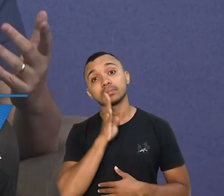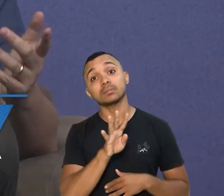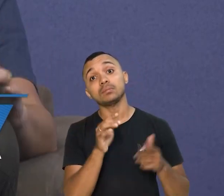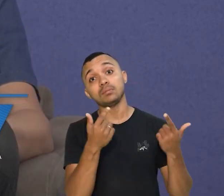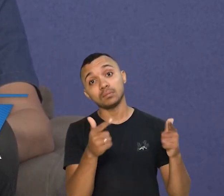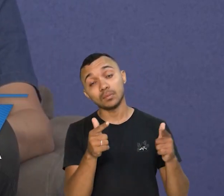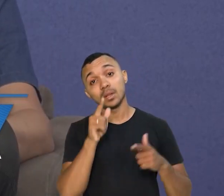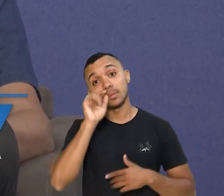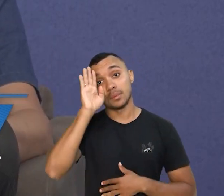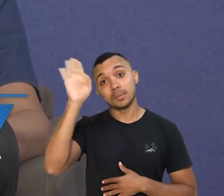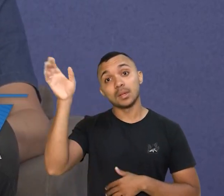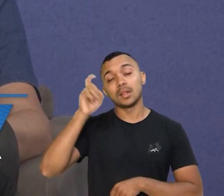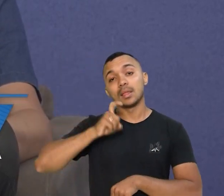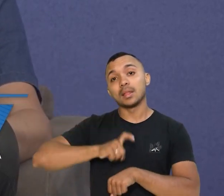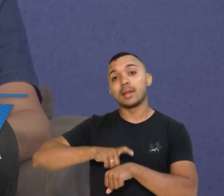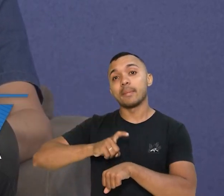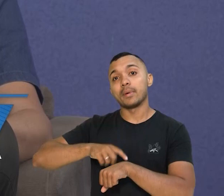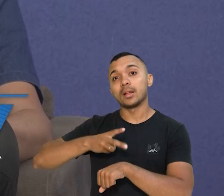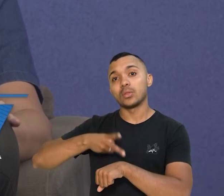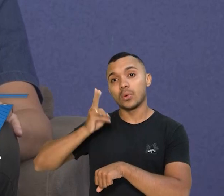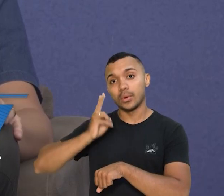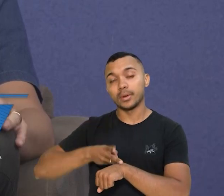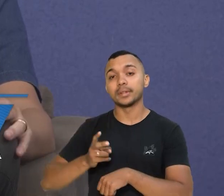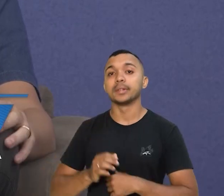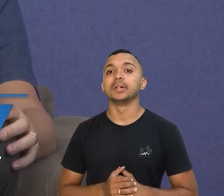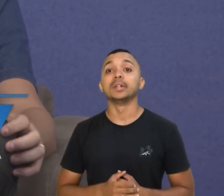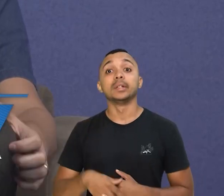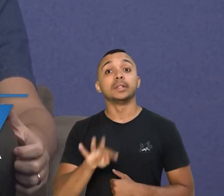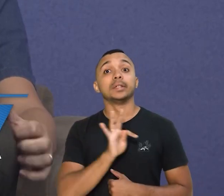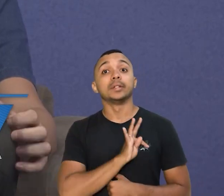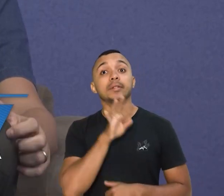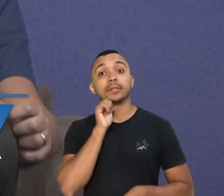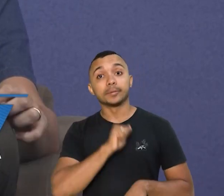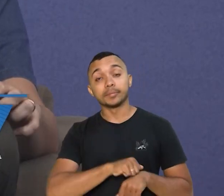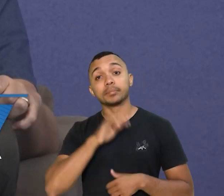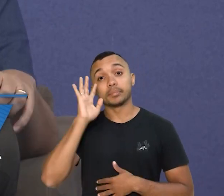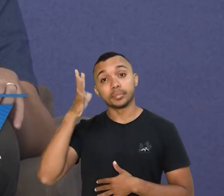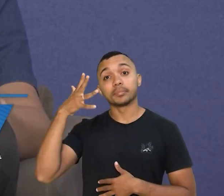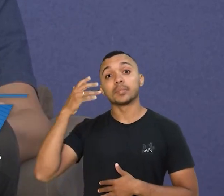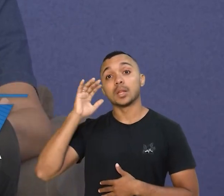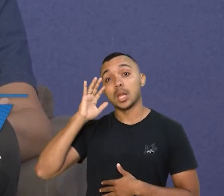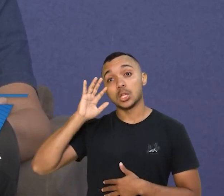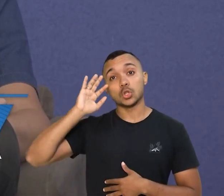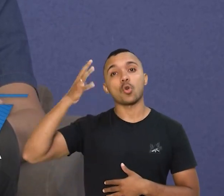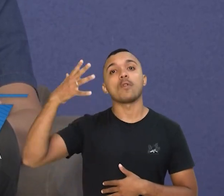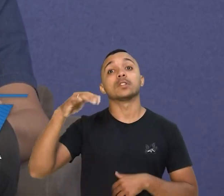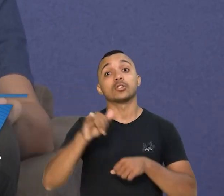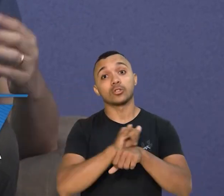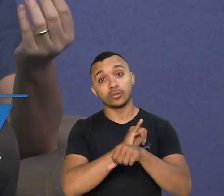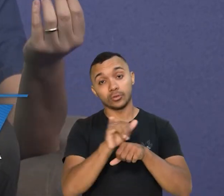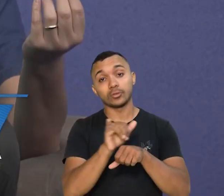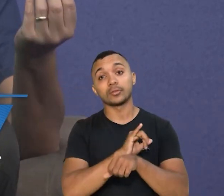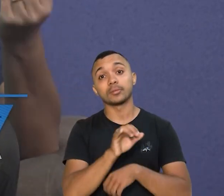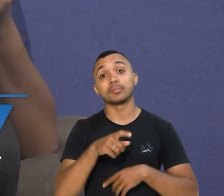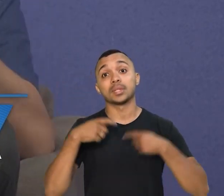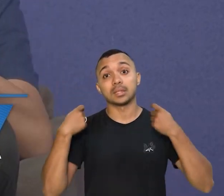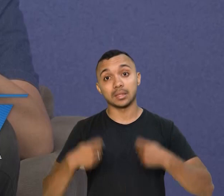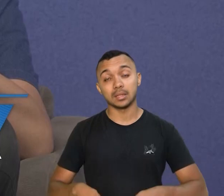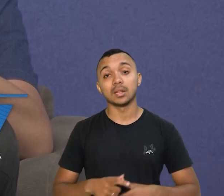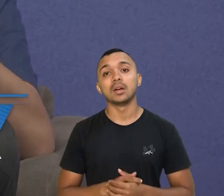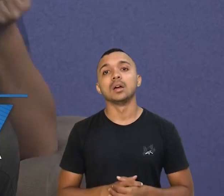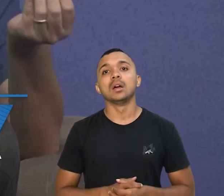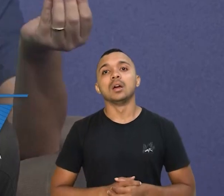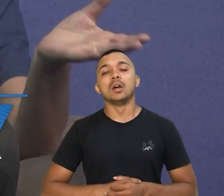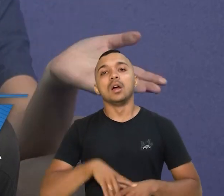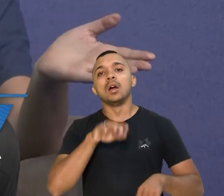posse de bola, principalmente no segundo tempo, e o Vovô vai ter que arranjar alternativas, pelo menos até chegar o substituto do Moisés. O Fortaleza jogou boa parte